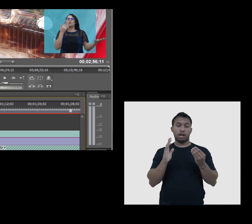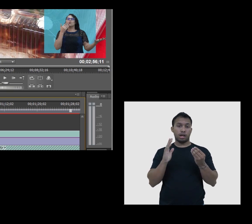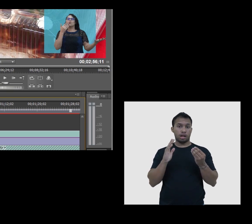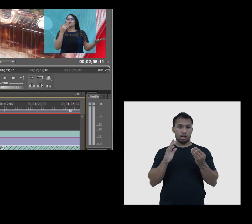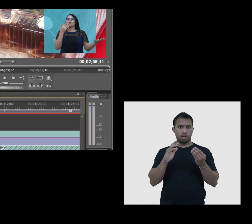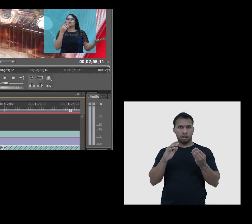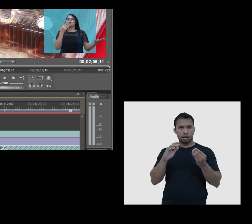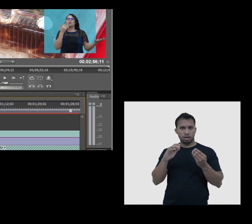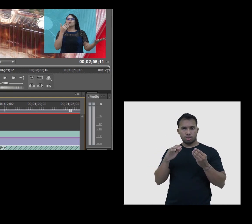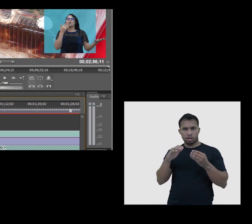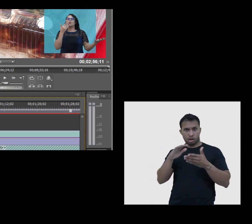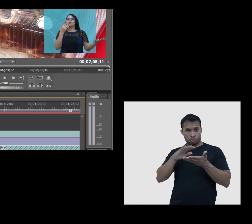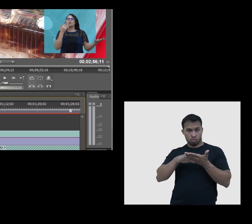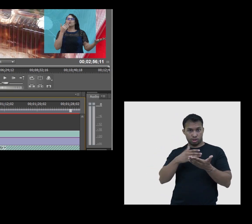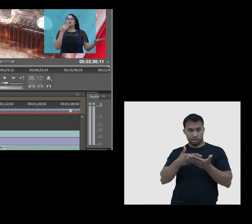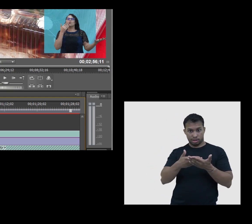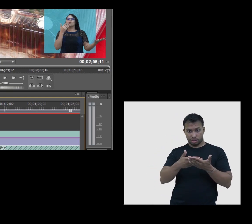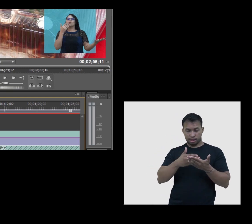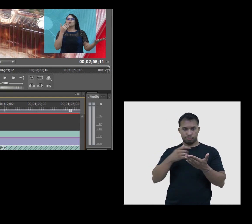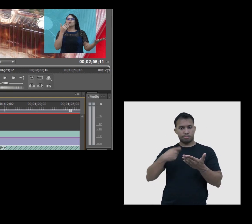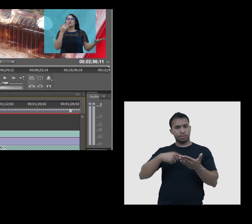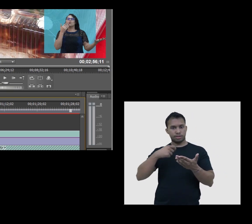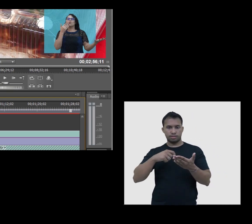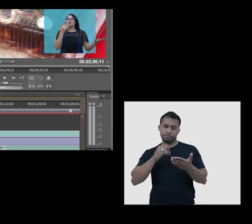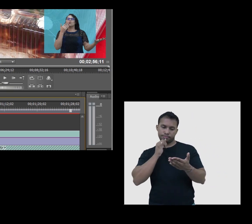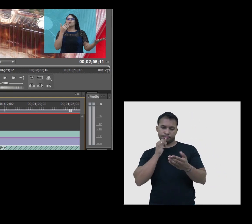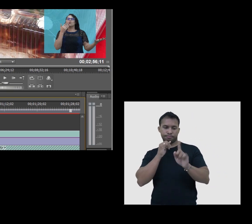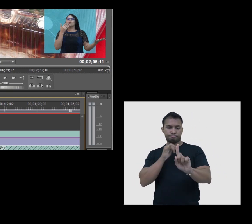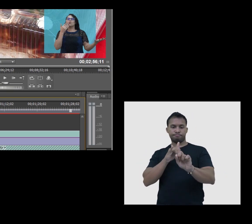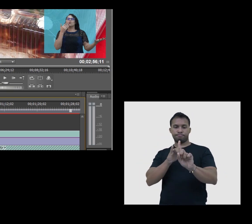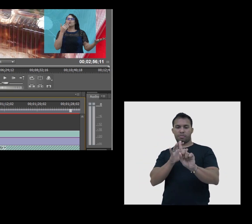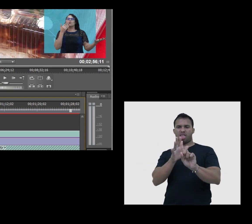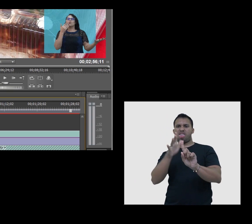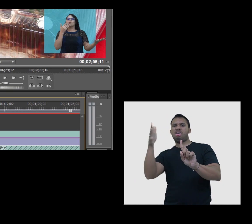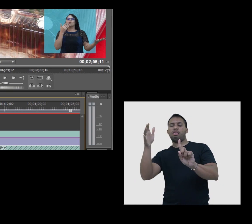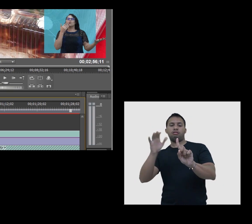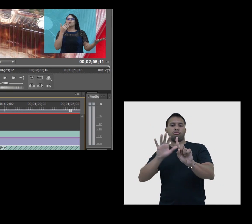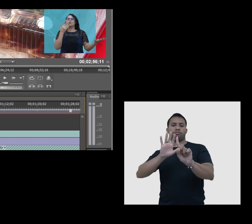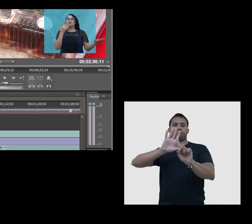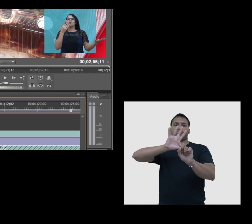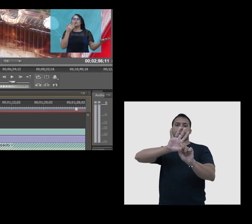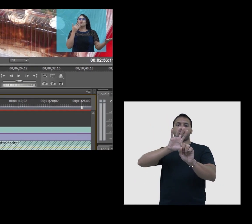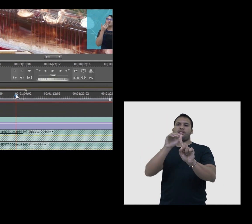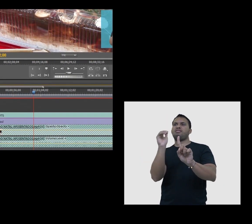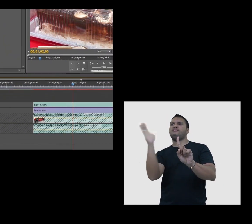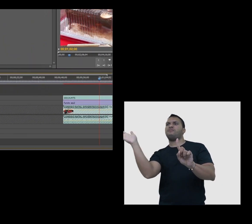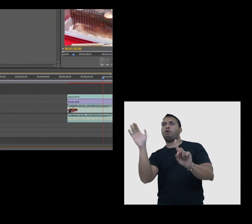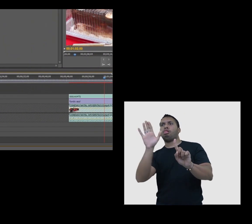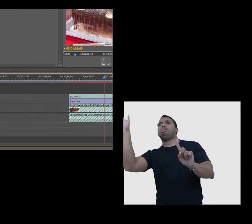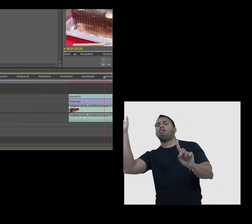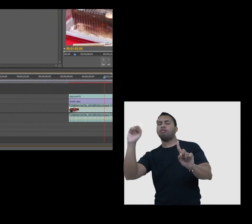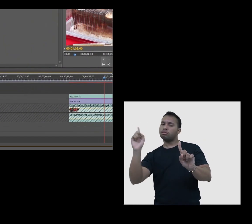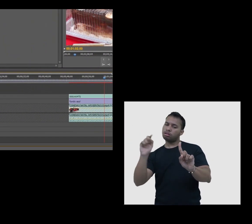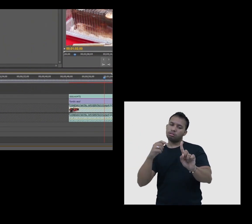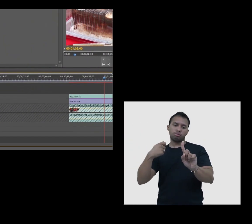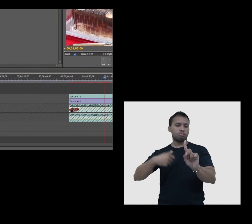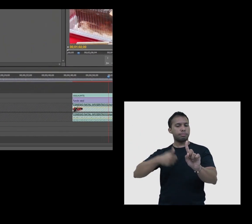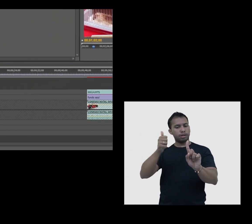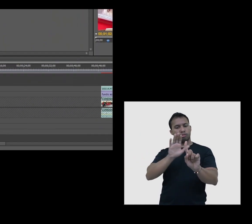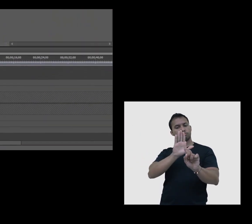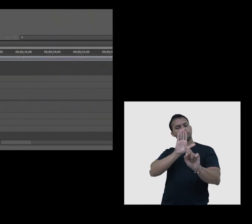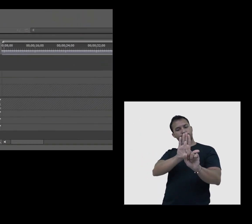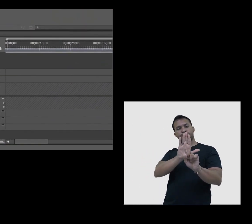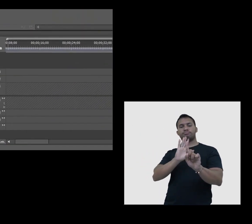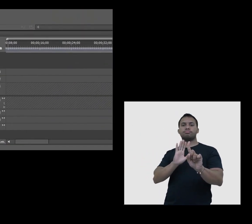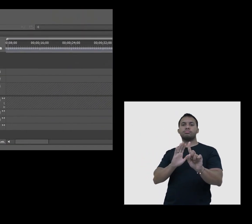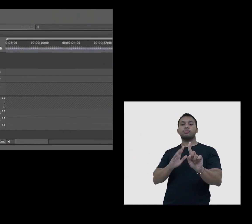sempre restrito a essa janela de interpretação aqui que a gente criou. Qual seria esse efeito, né? Dentro